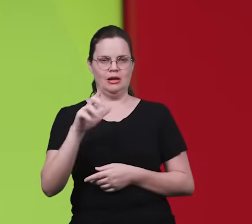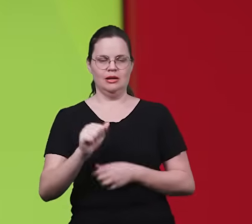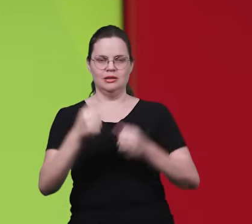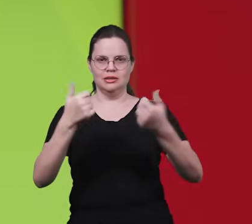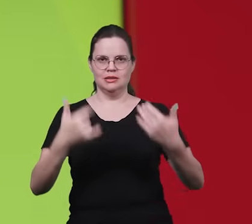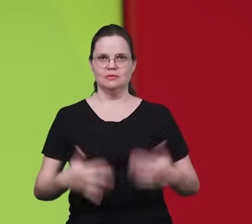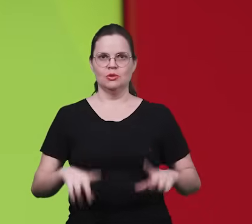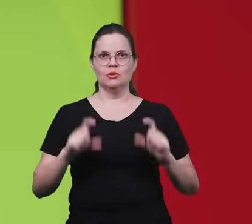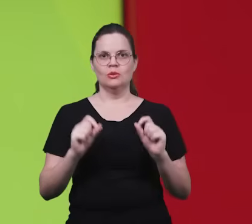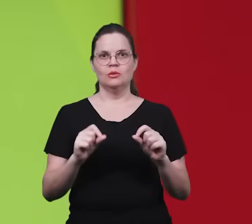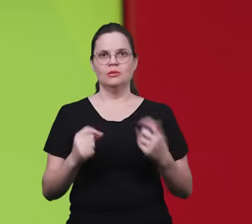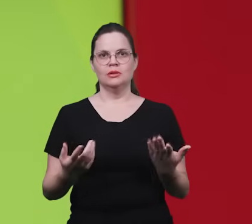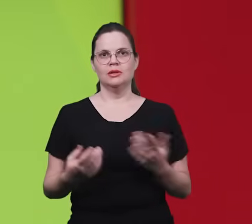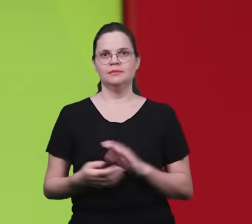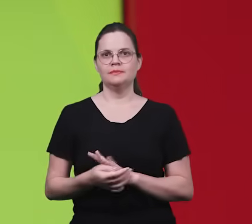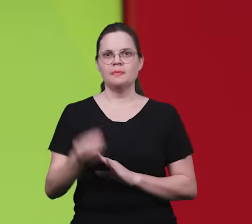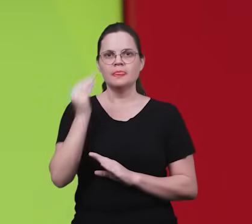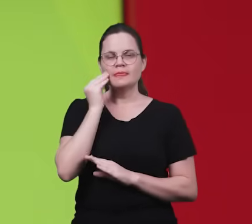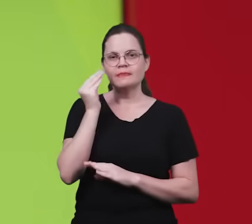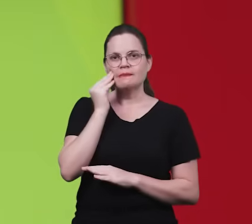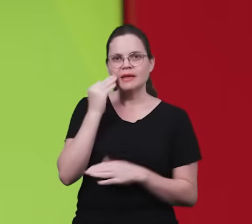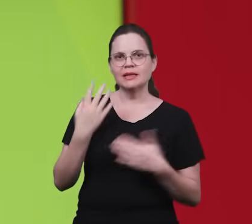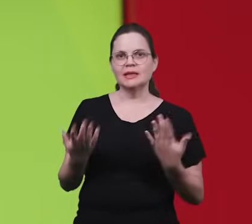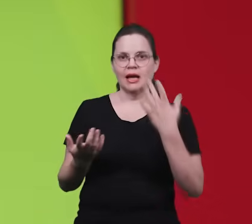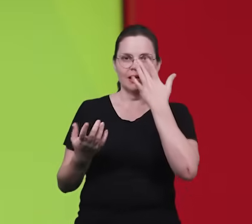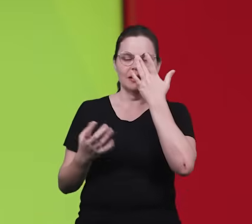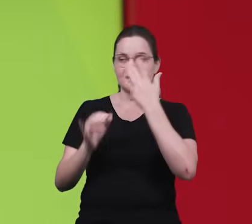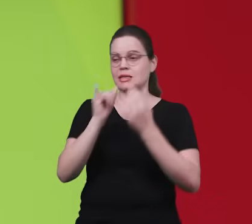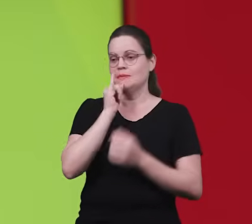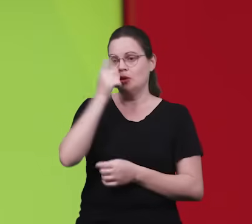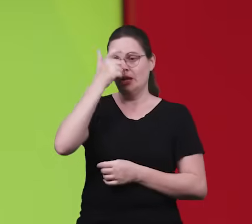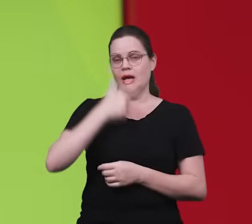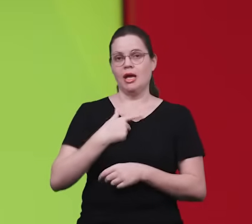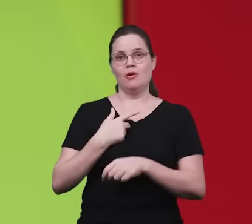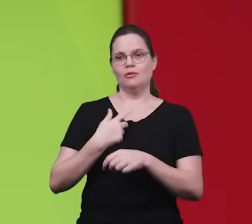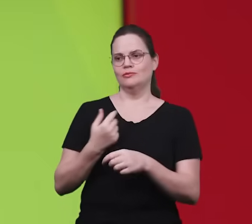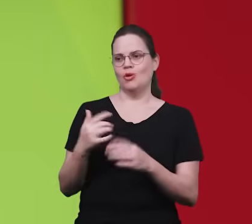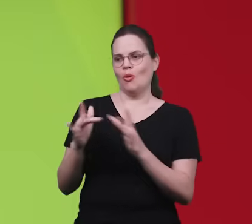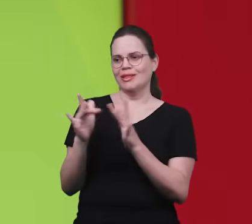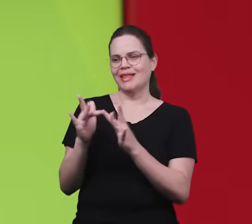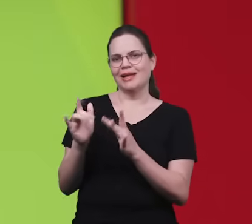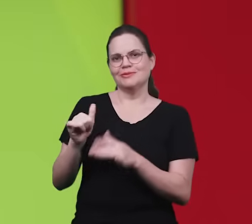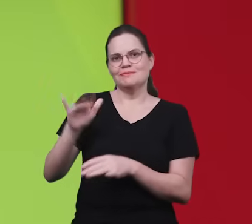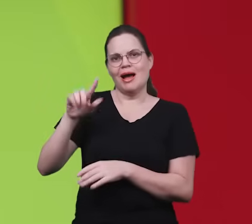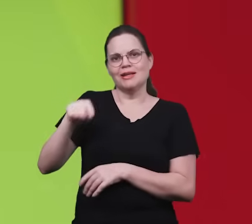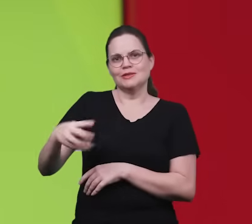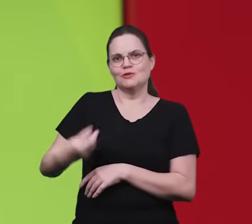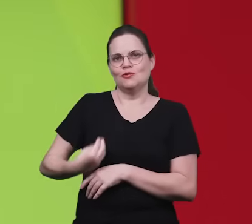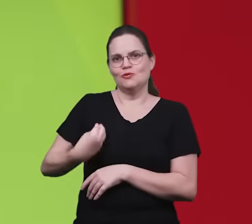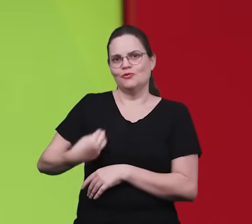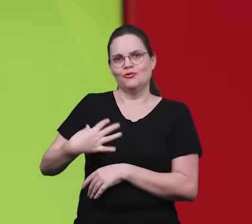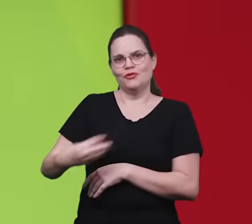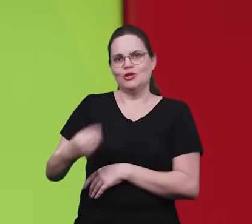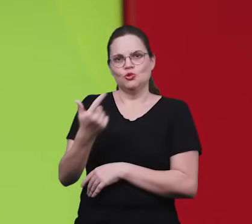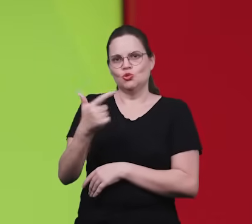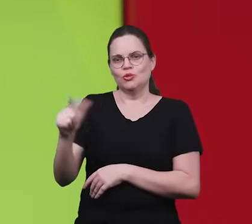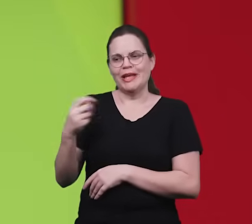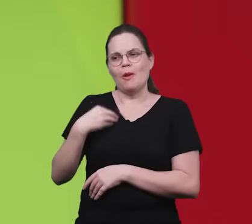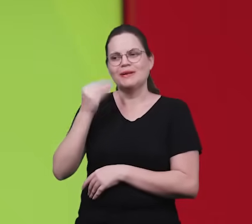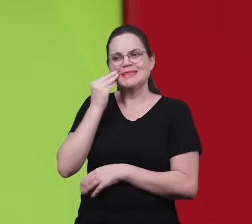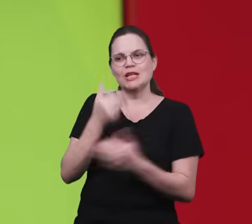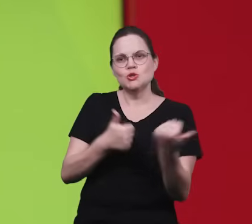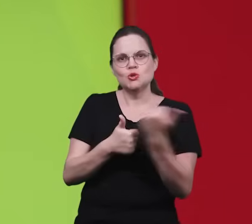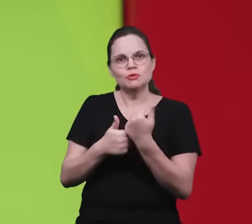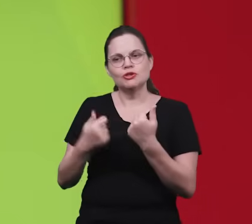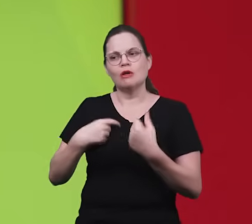para nós, em tentar suprir a ausência por um motivo de trabalho, com compras excessivas, com muitos